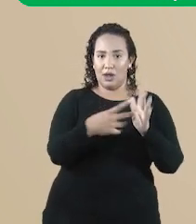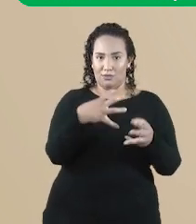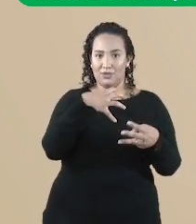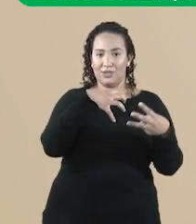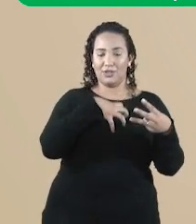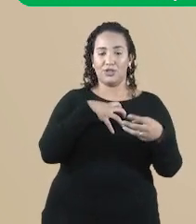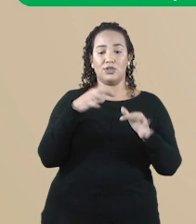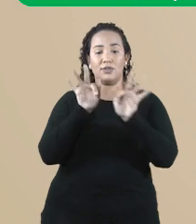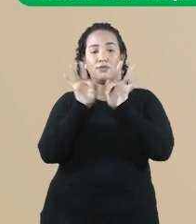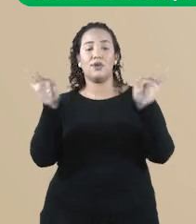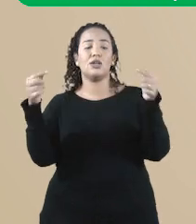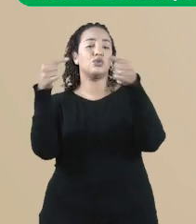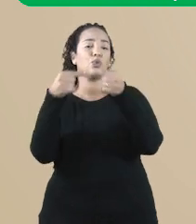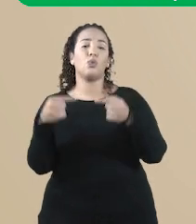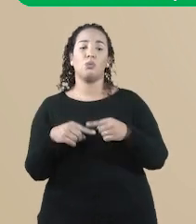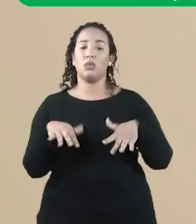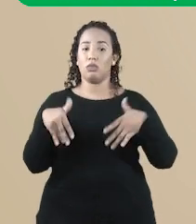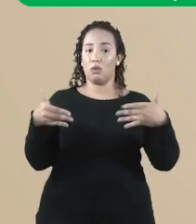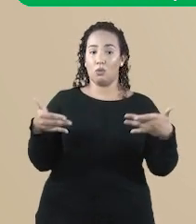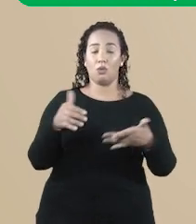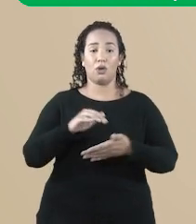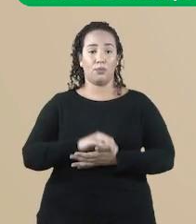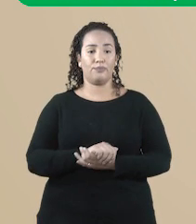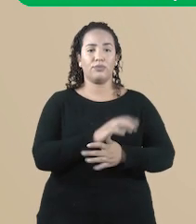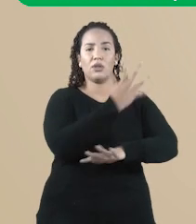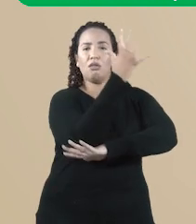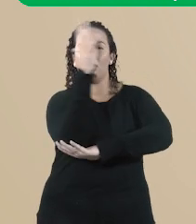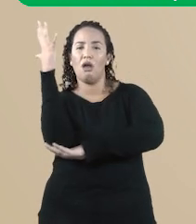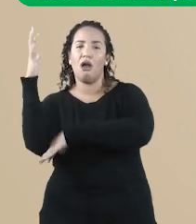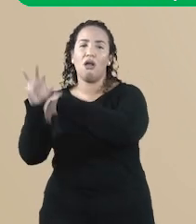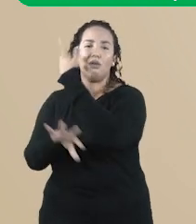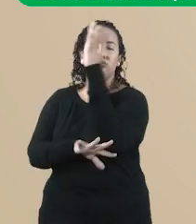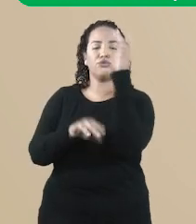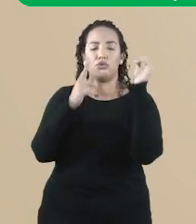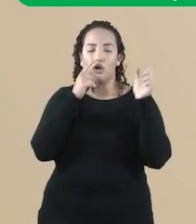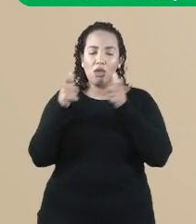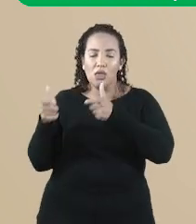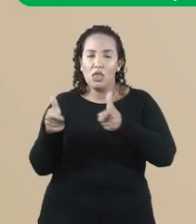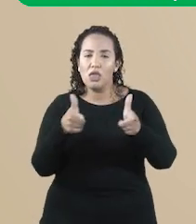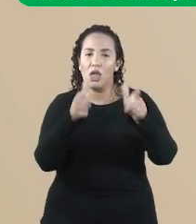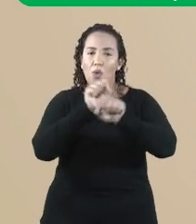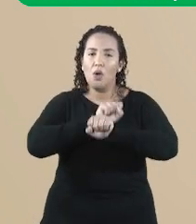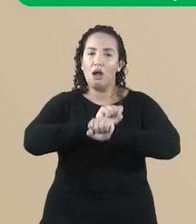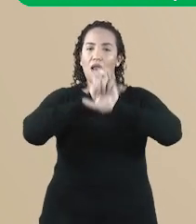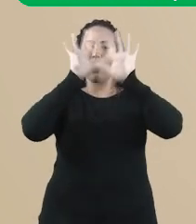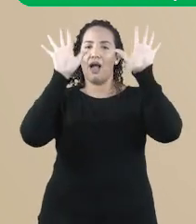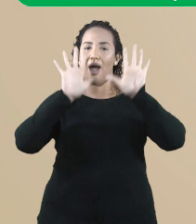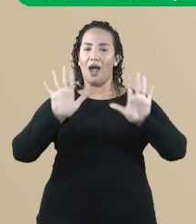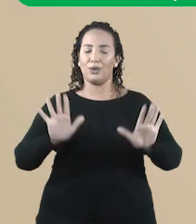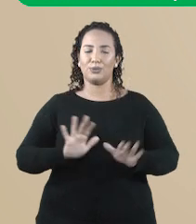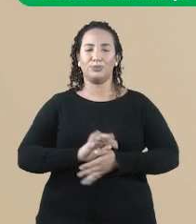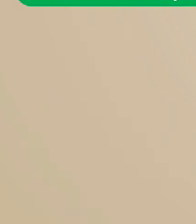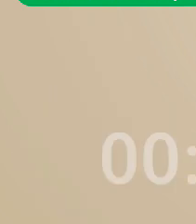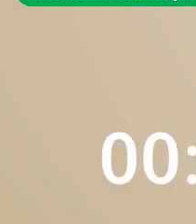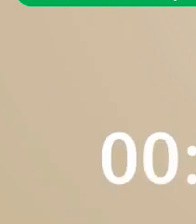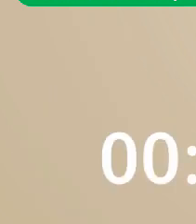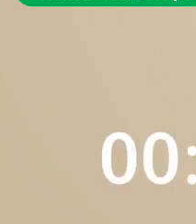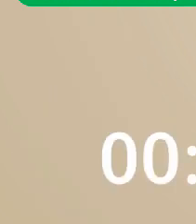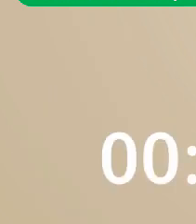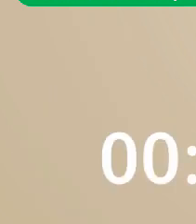qual desses sentidos a palavra foi usada. No fundo da chácara corria um regato de águas claras.